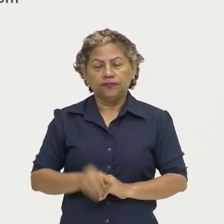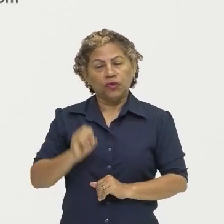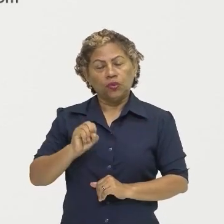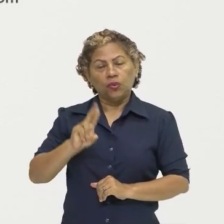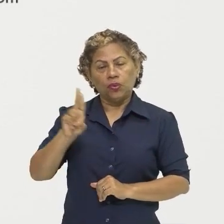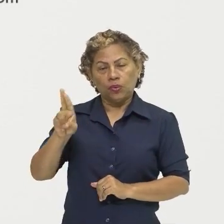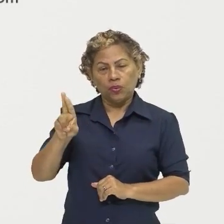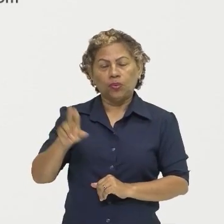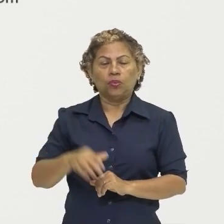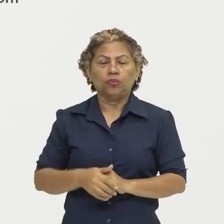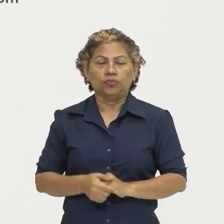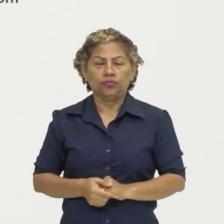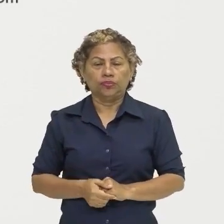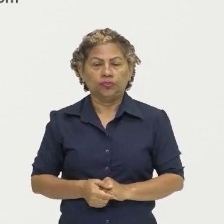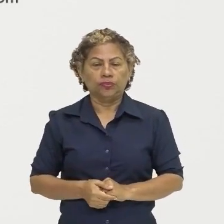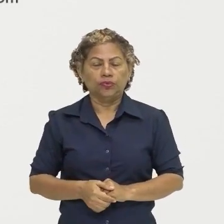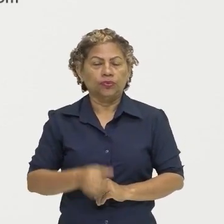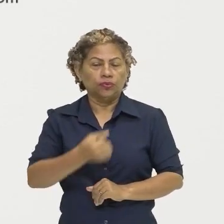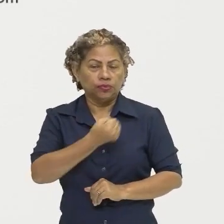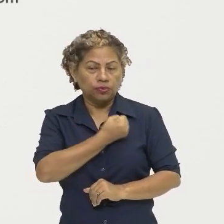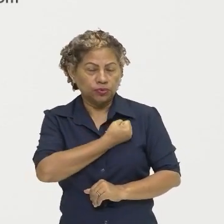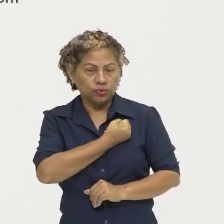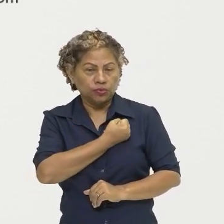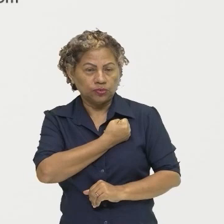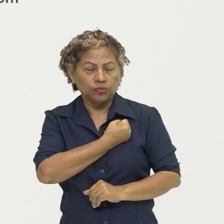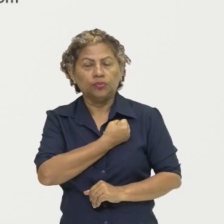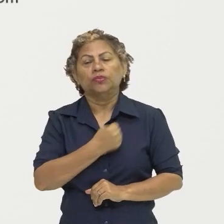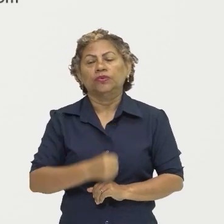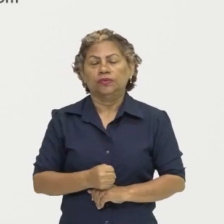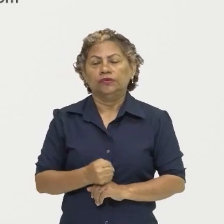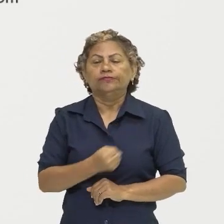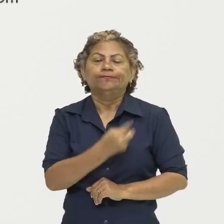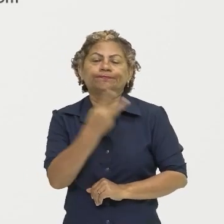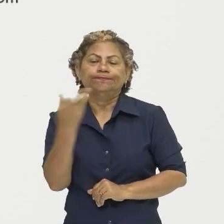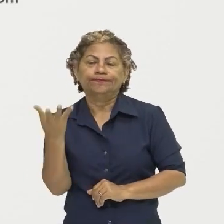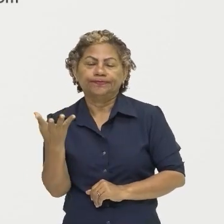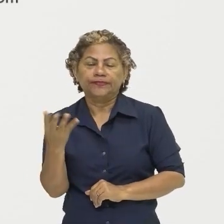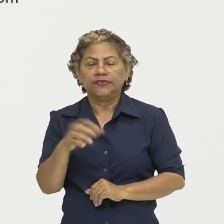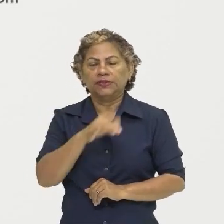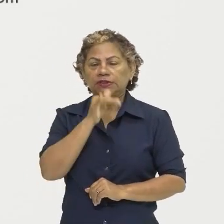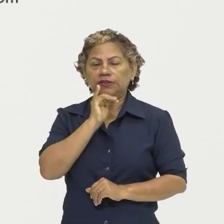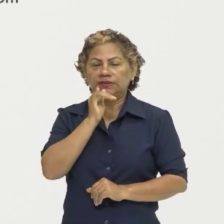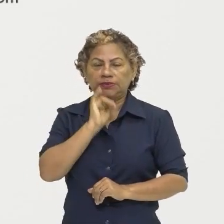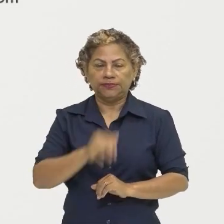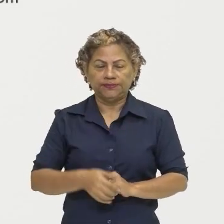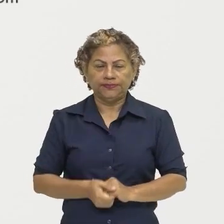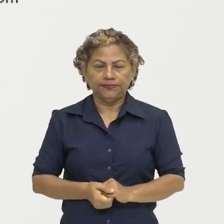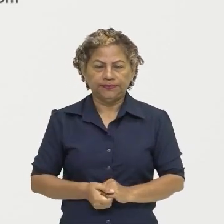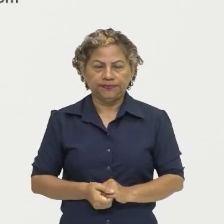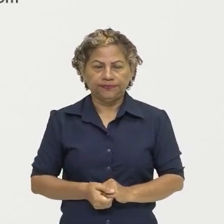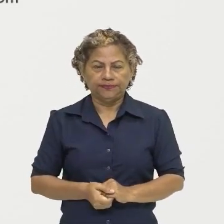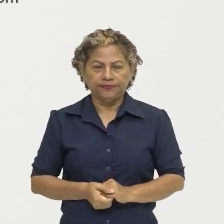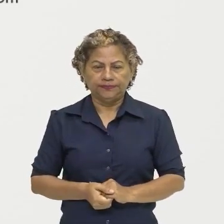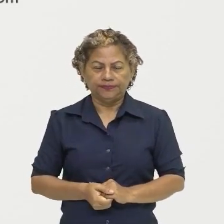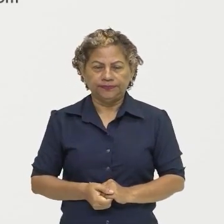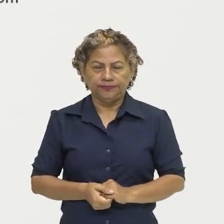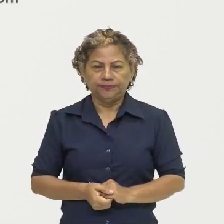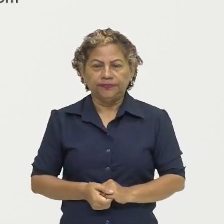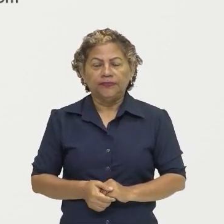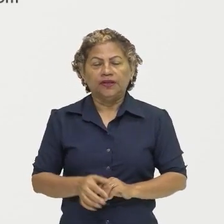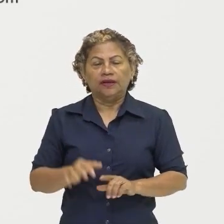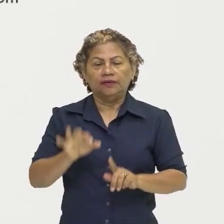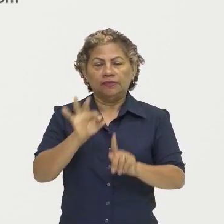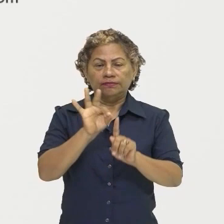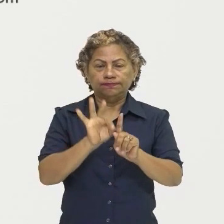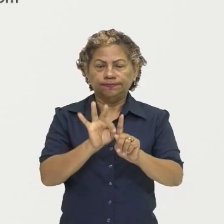ou um número e uma unidade. Por exemplo, a